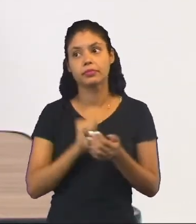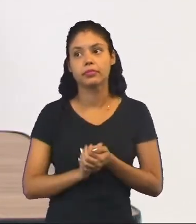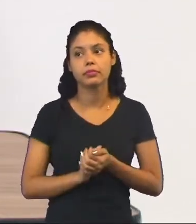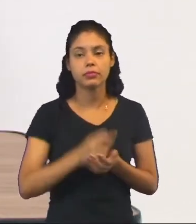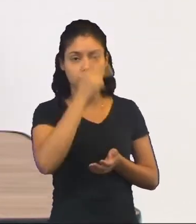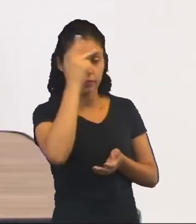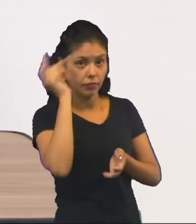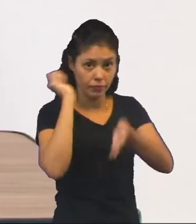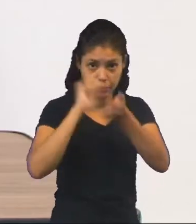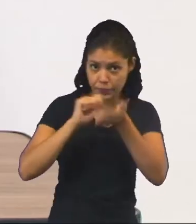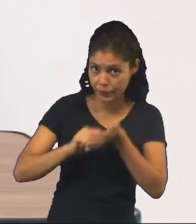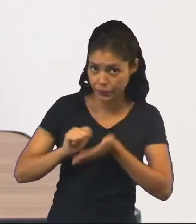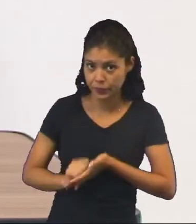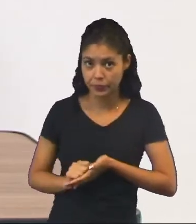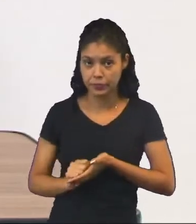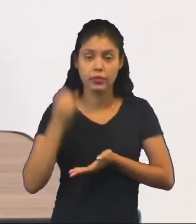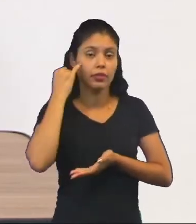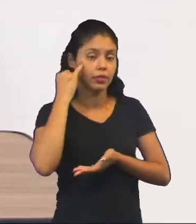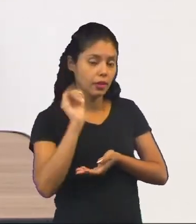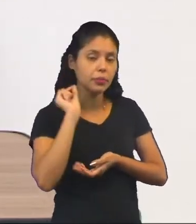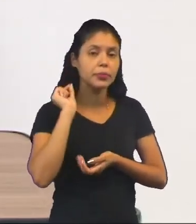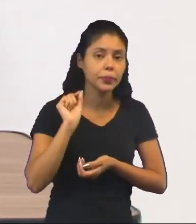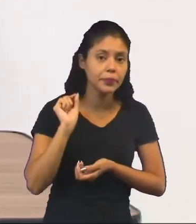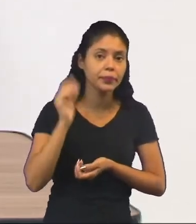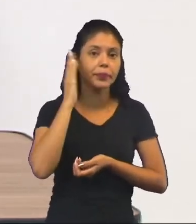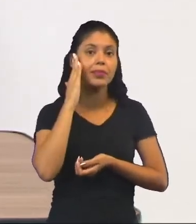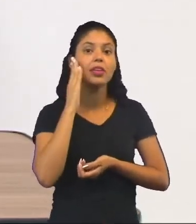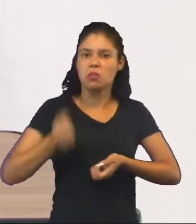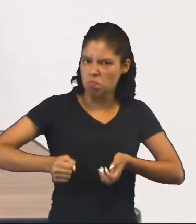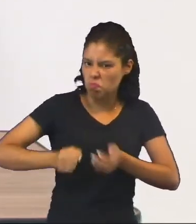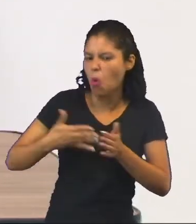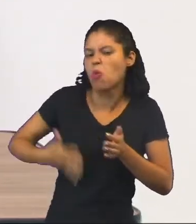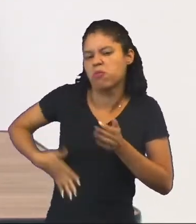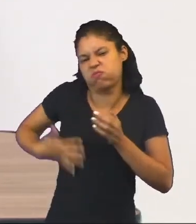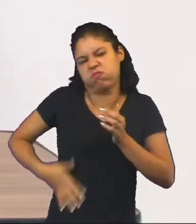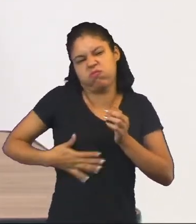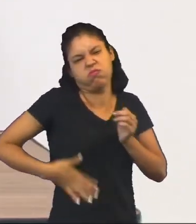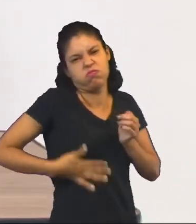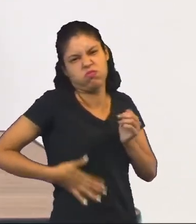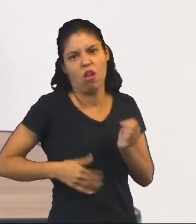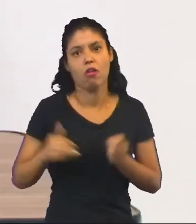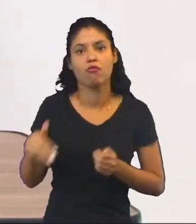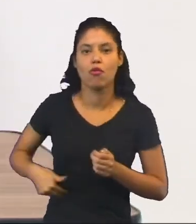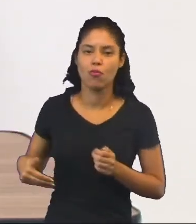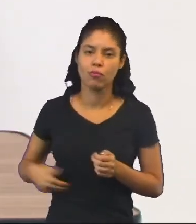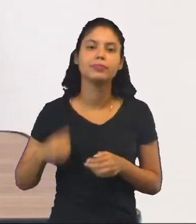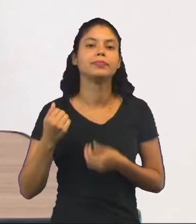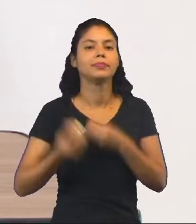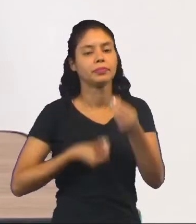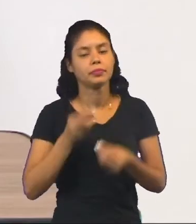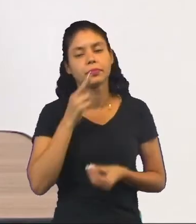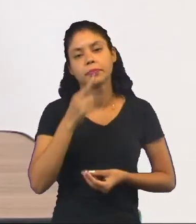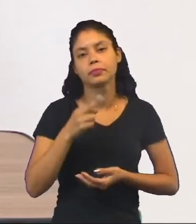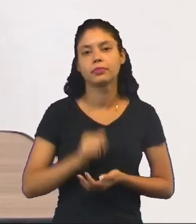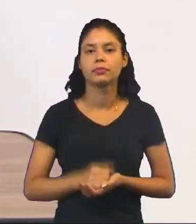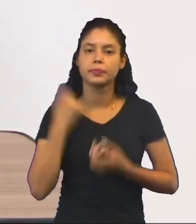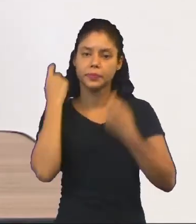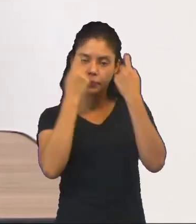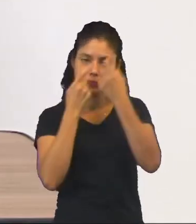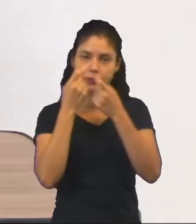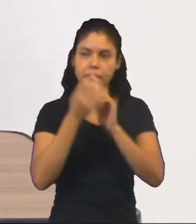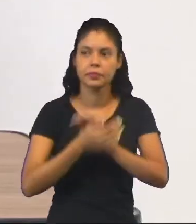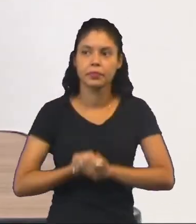a pessoa escreveu aí, deu a entender o que o Lucas fez. Ai, muita fome. É a maneira como ele respondeu, né? Se